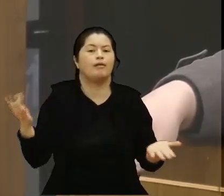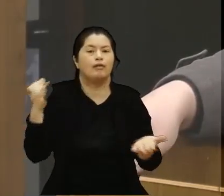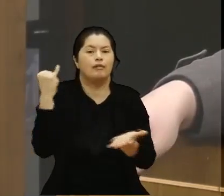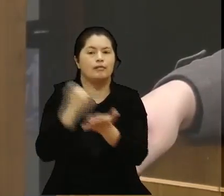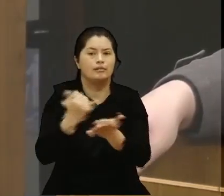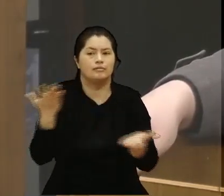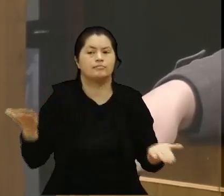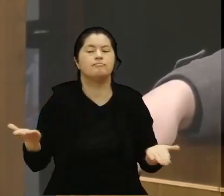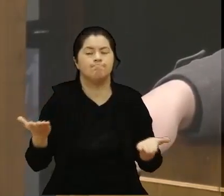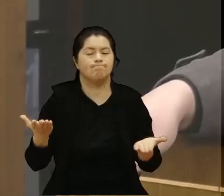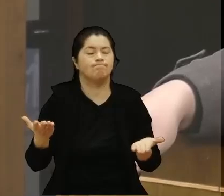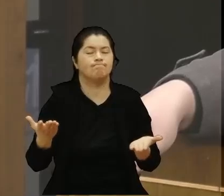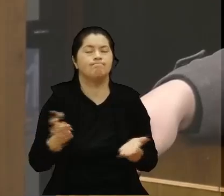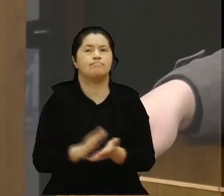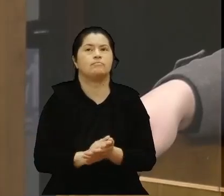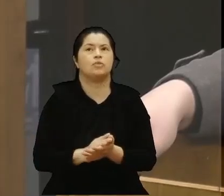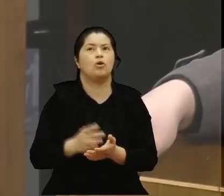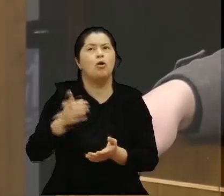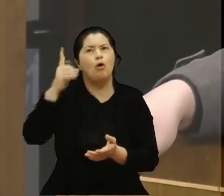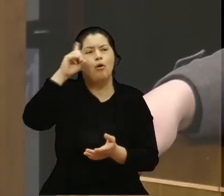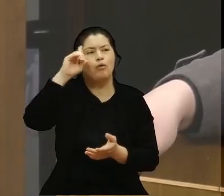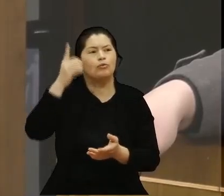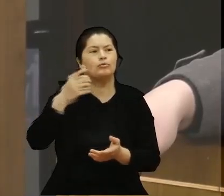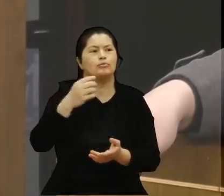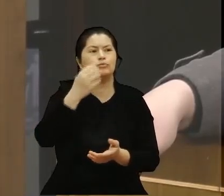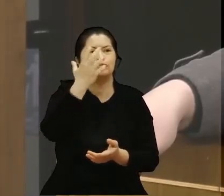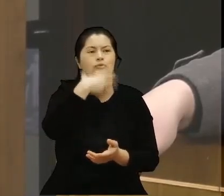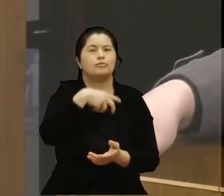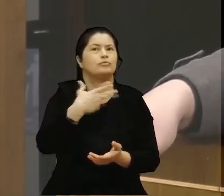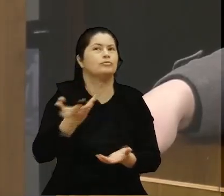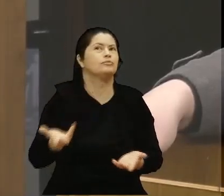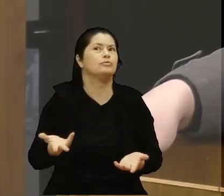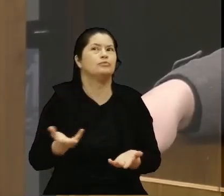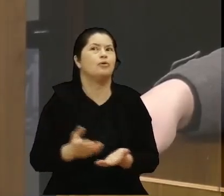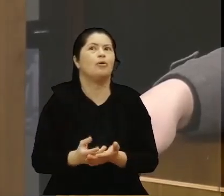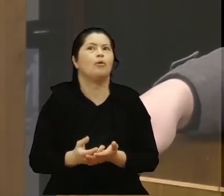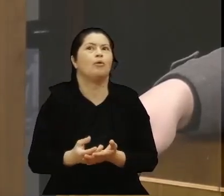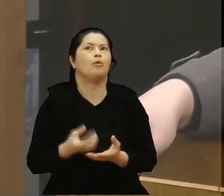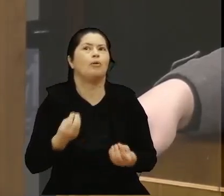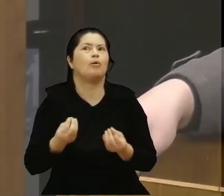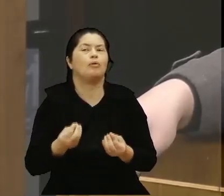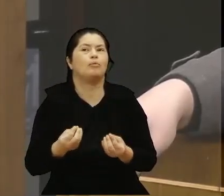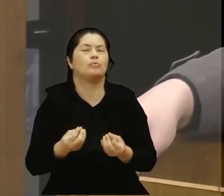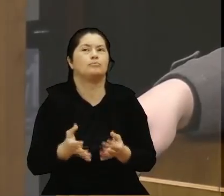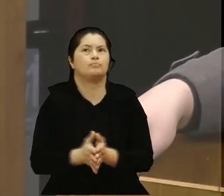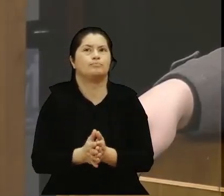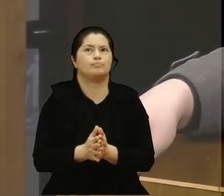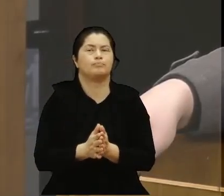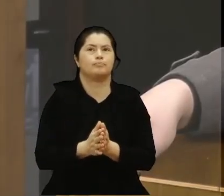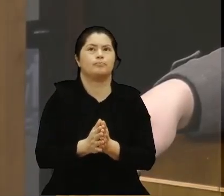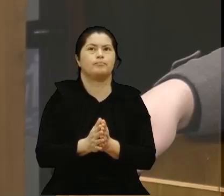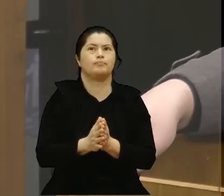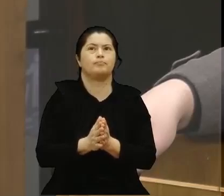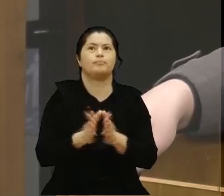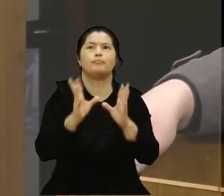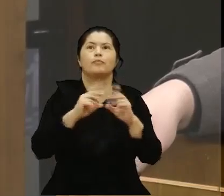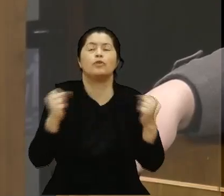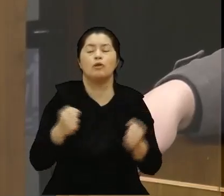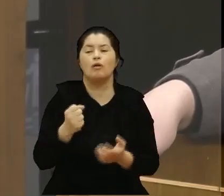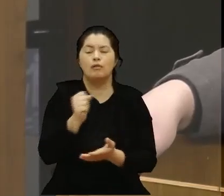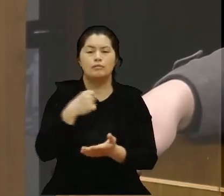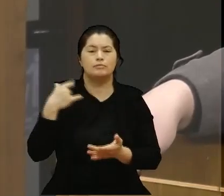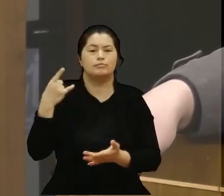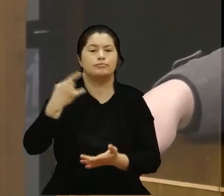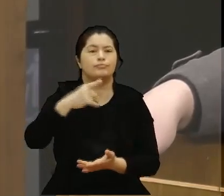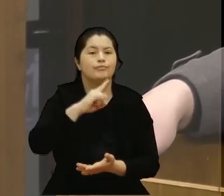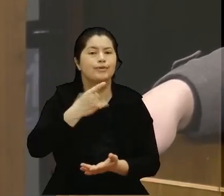ele falou. Outro dia ele já disse, na época da campanha, que ele resolvia a guerra da Ucrânia e da Rússia sentando numa mesa de bar, tomando uma cervejinha.